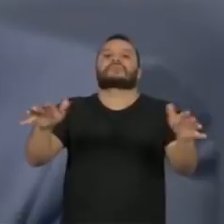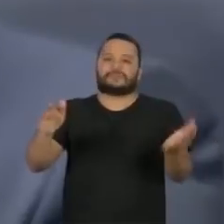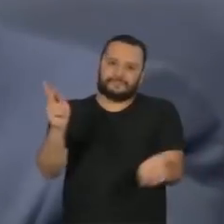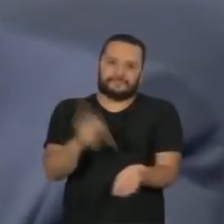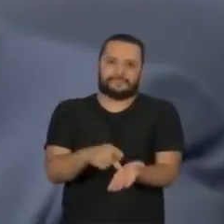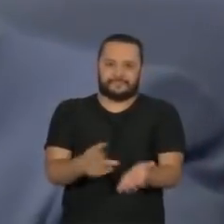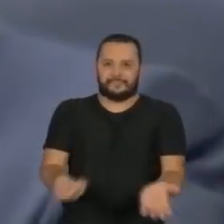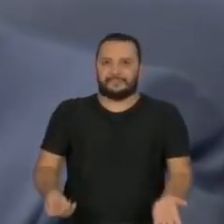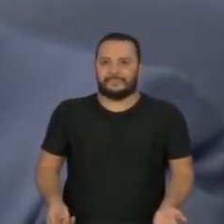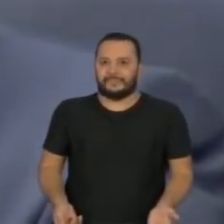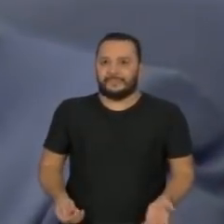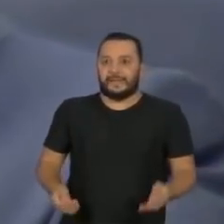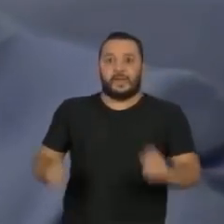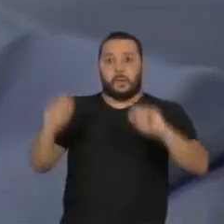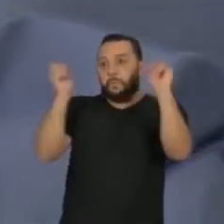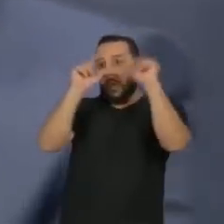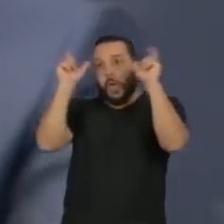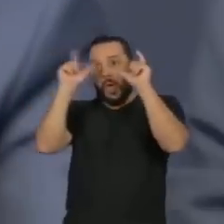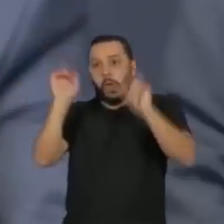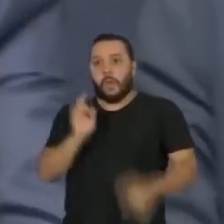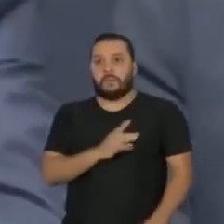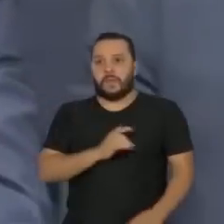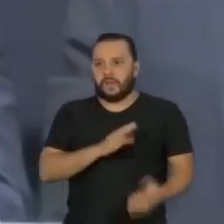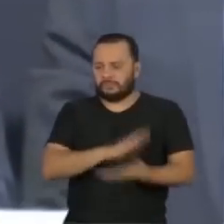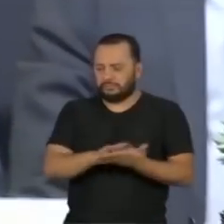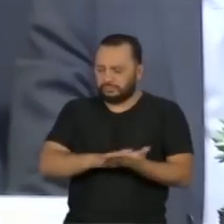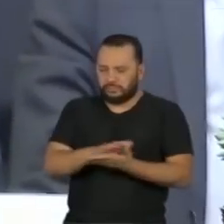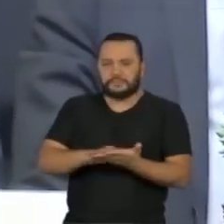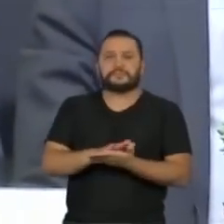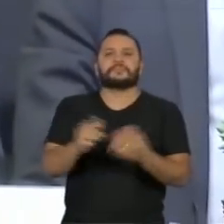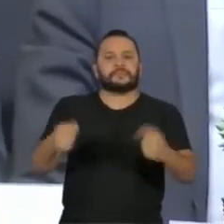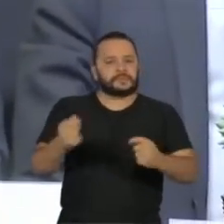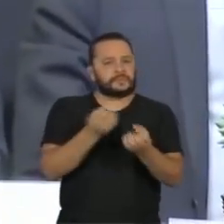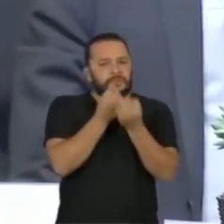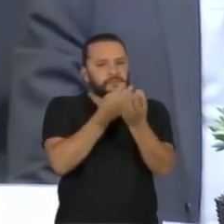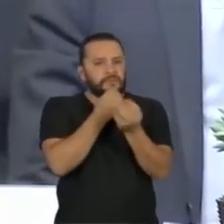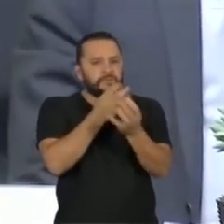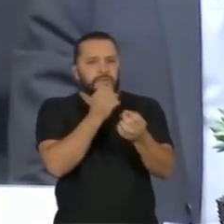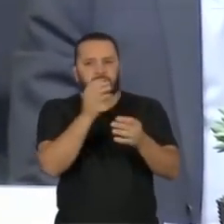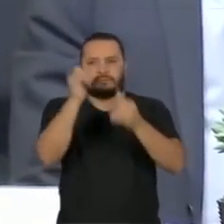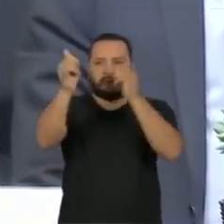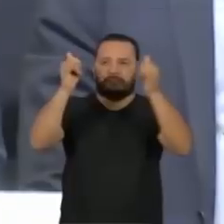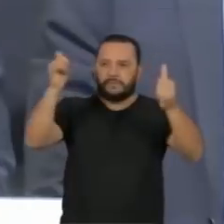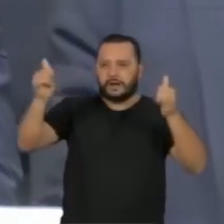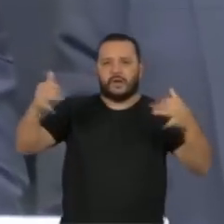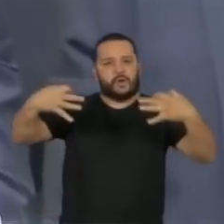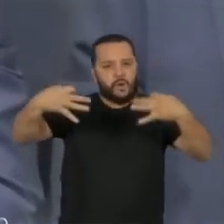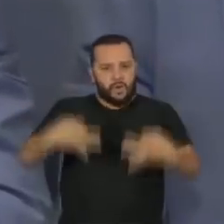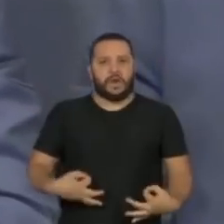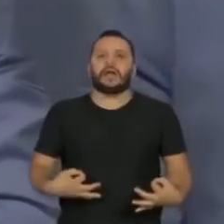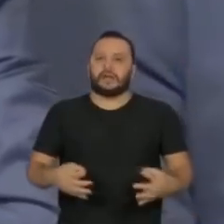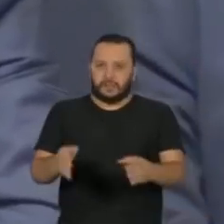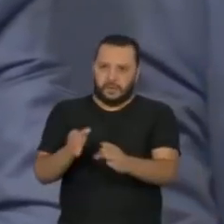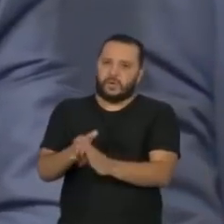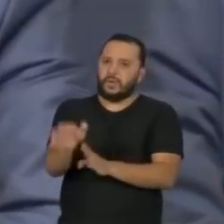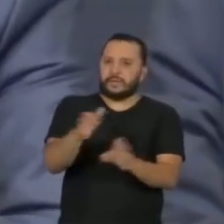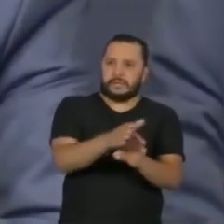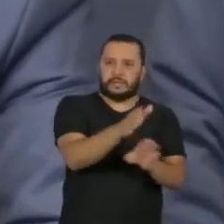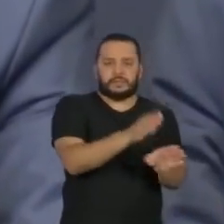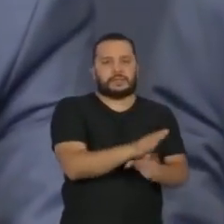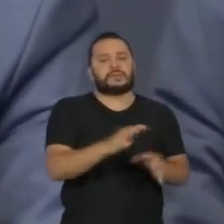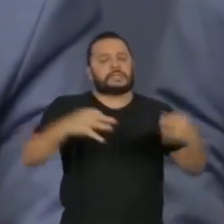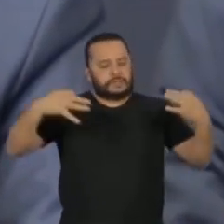confirmados. Não há motivo de pânico, há motivo de difusão de informação correta e orientação